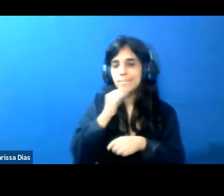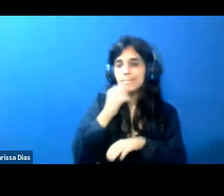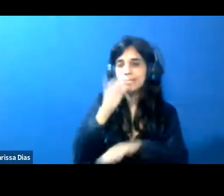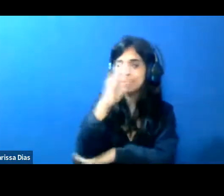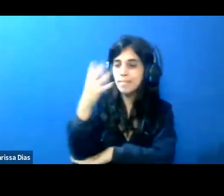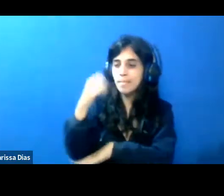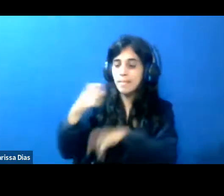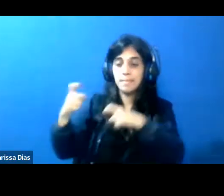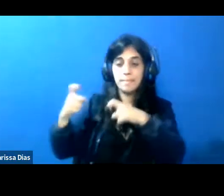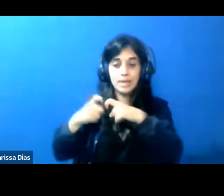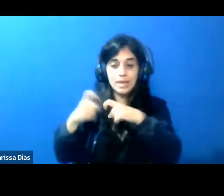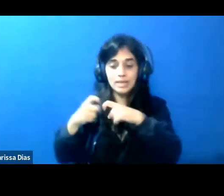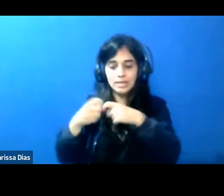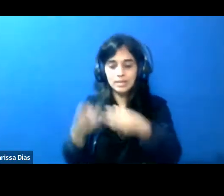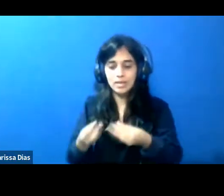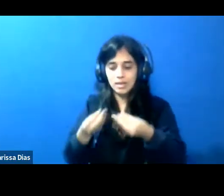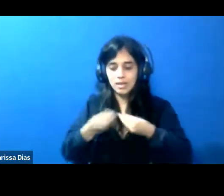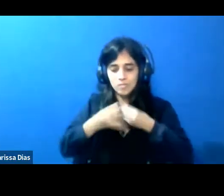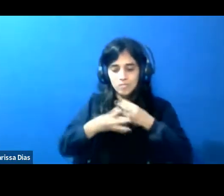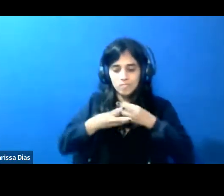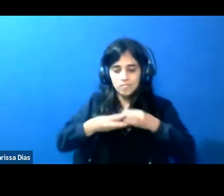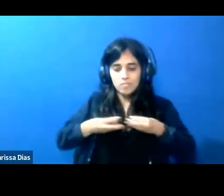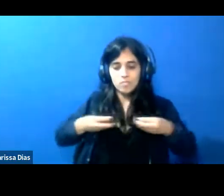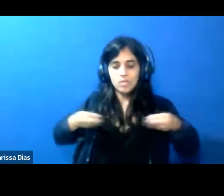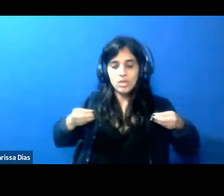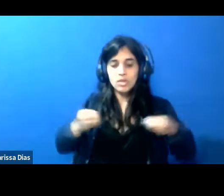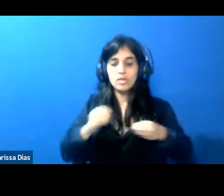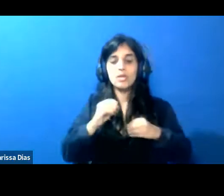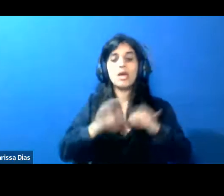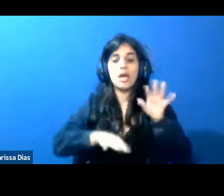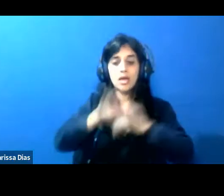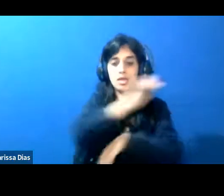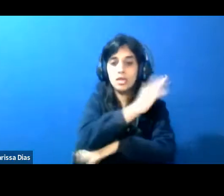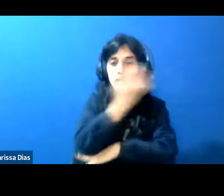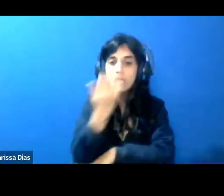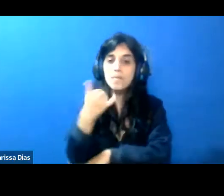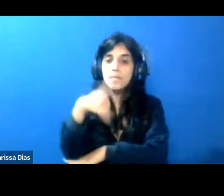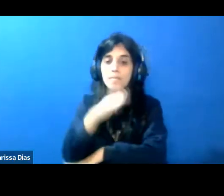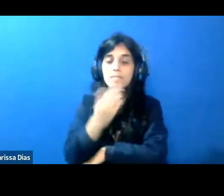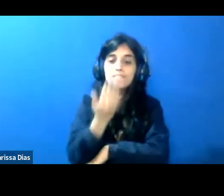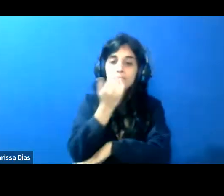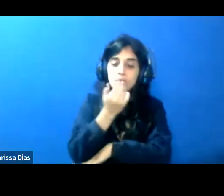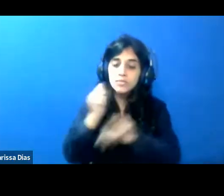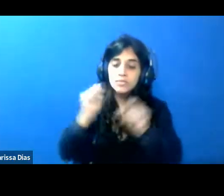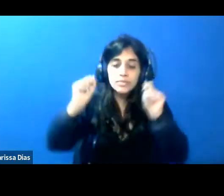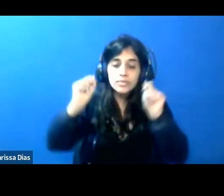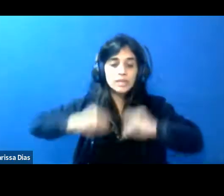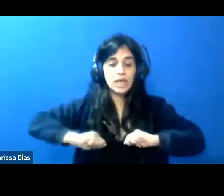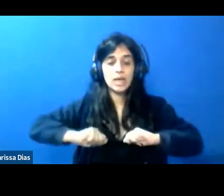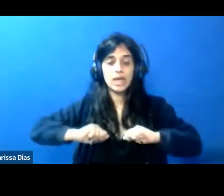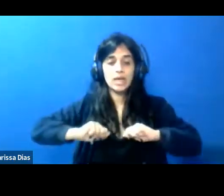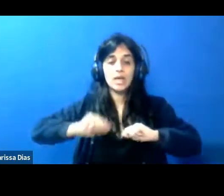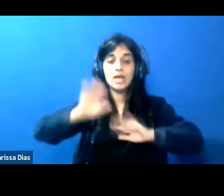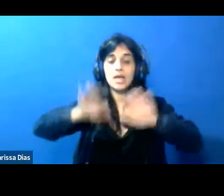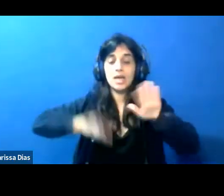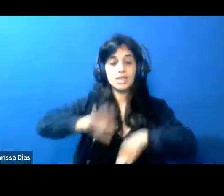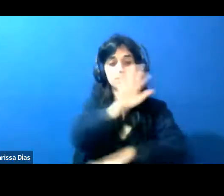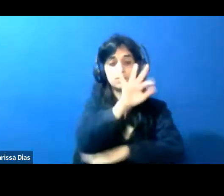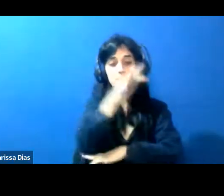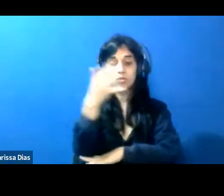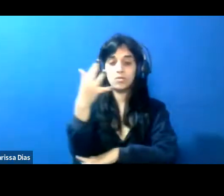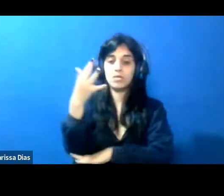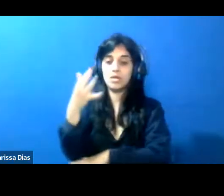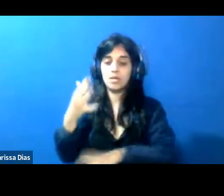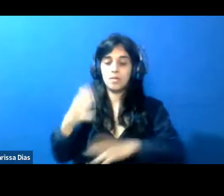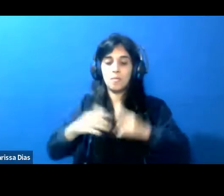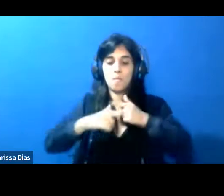medicinal, a outra planta é comestível, a outra planta ela faz a purificação da água, a outra